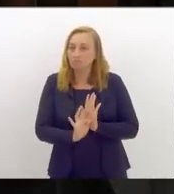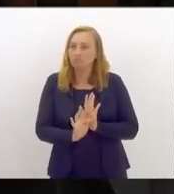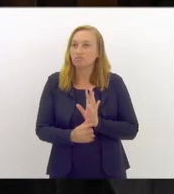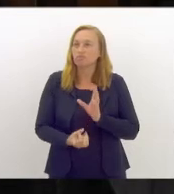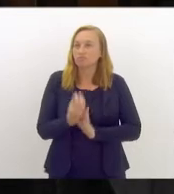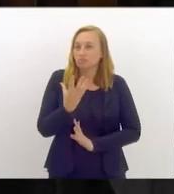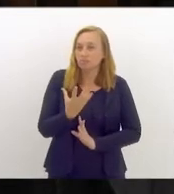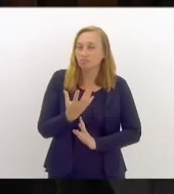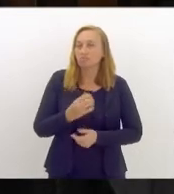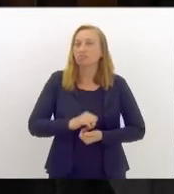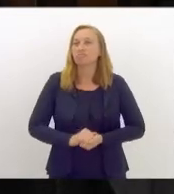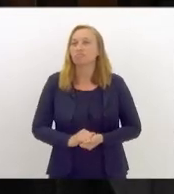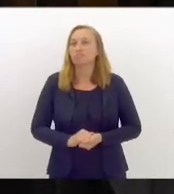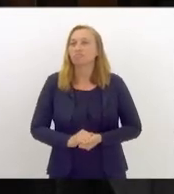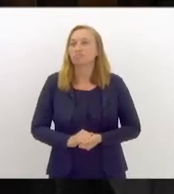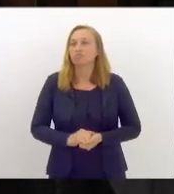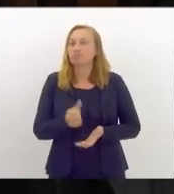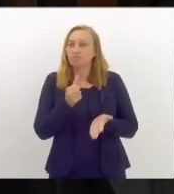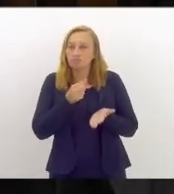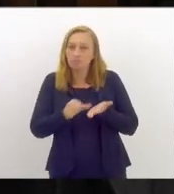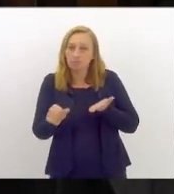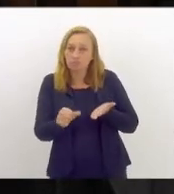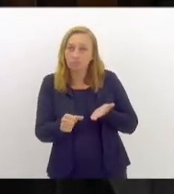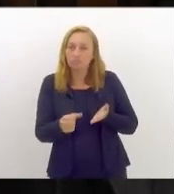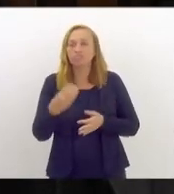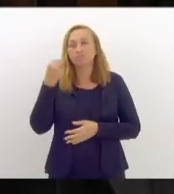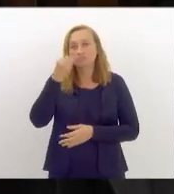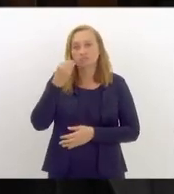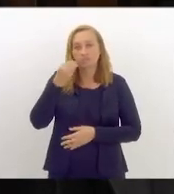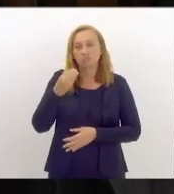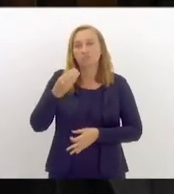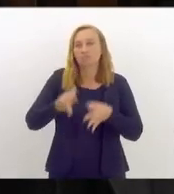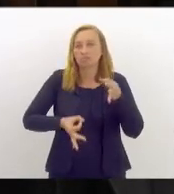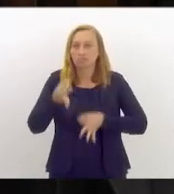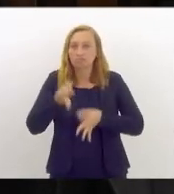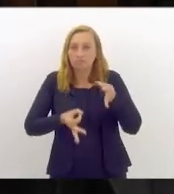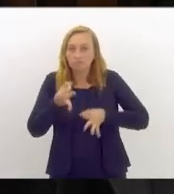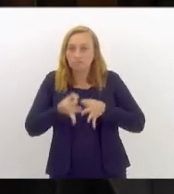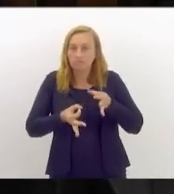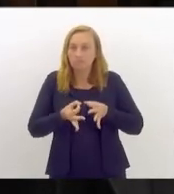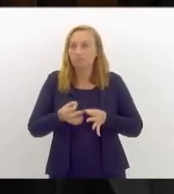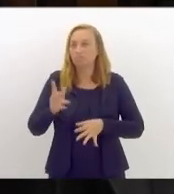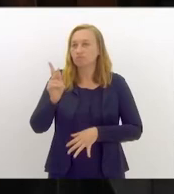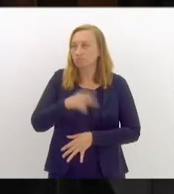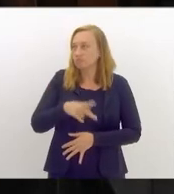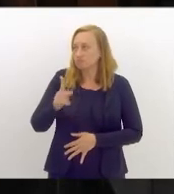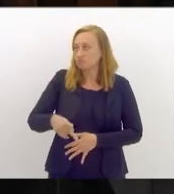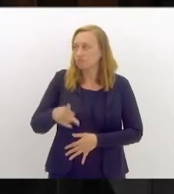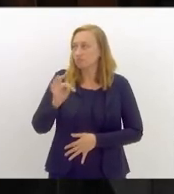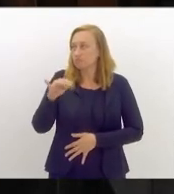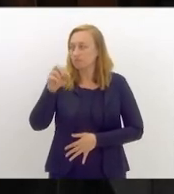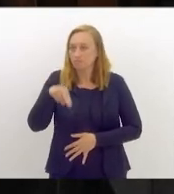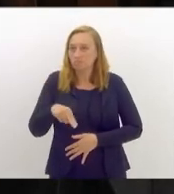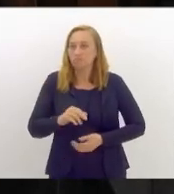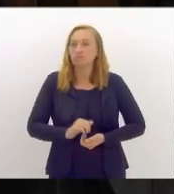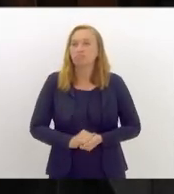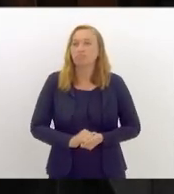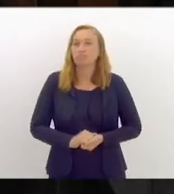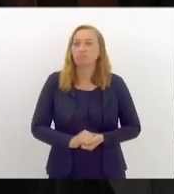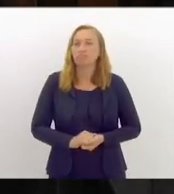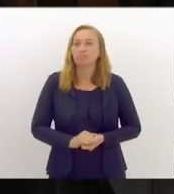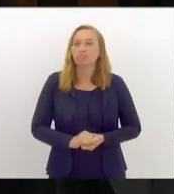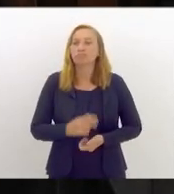que intitulou Cartas a um experiente juiz em que citando o professor ele tornaghi